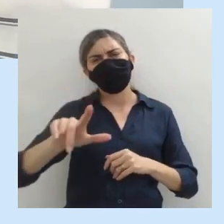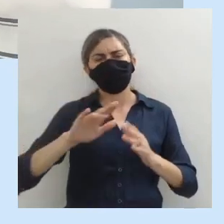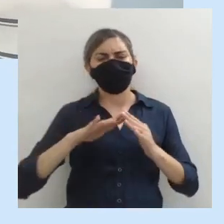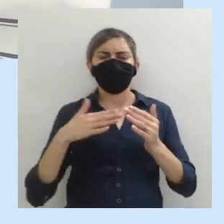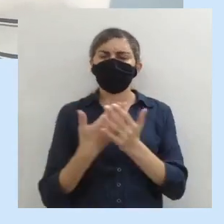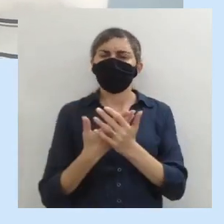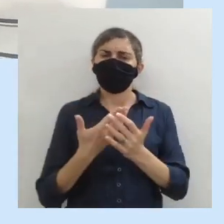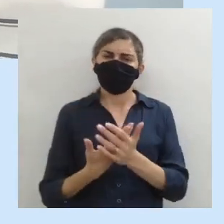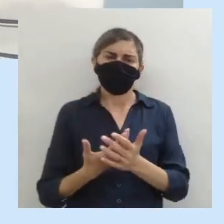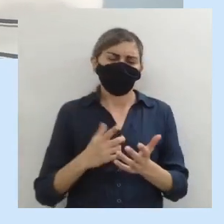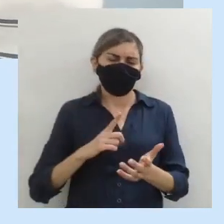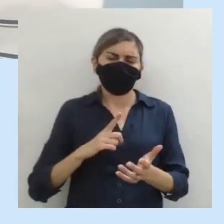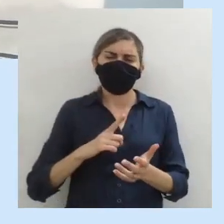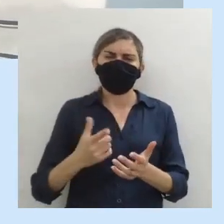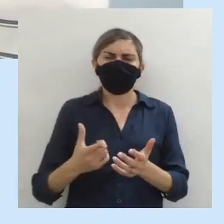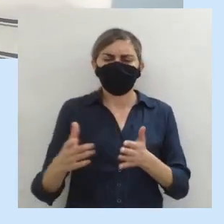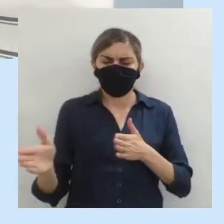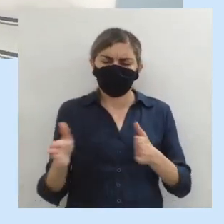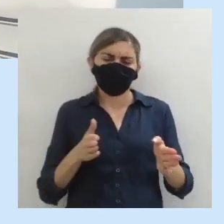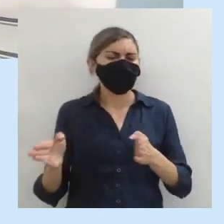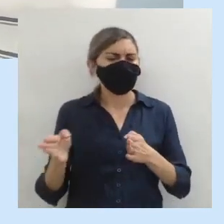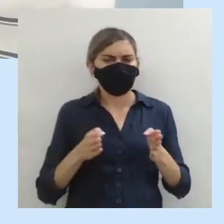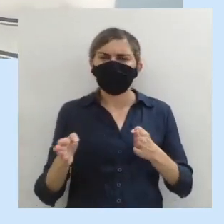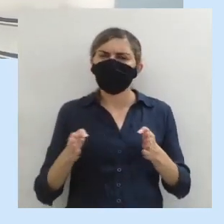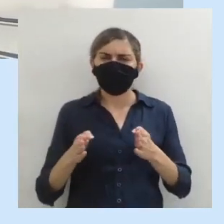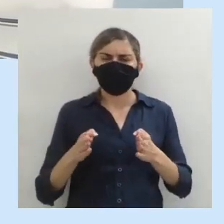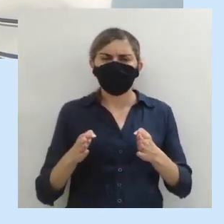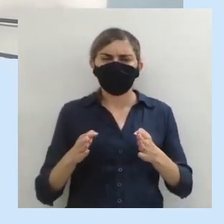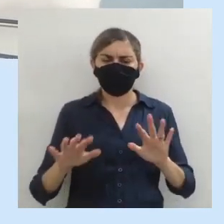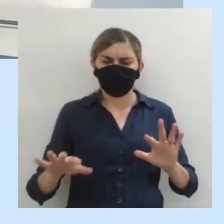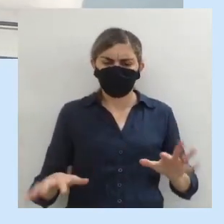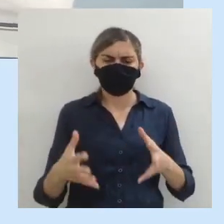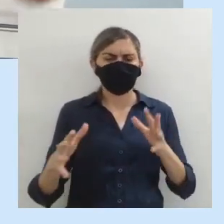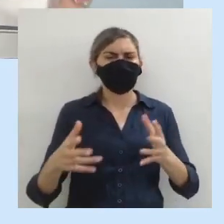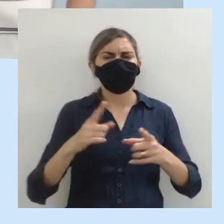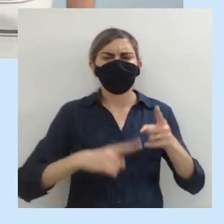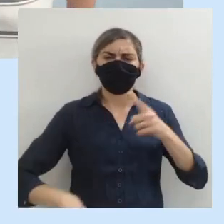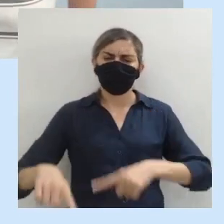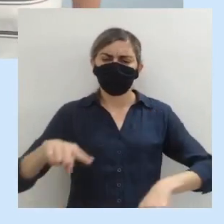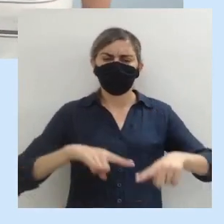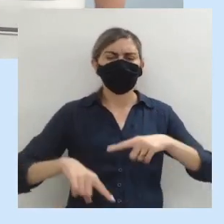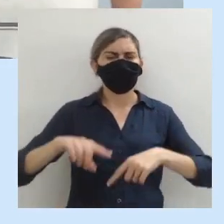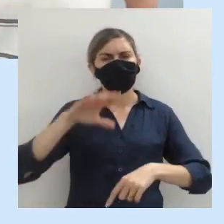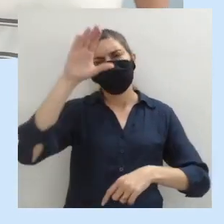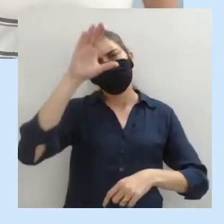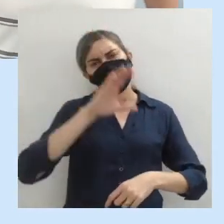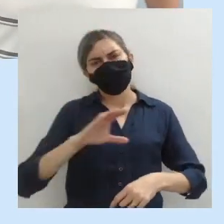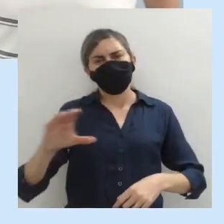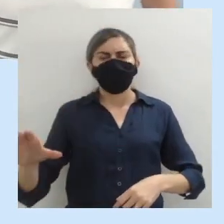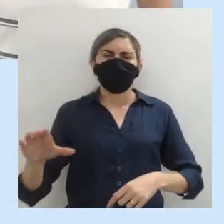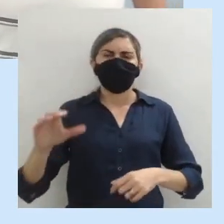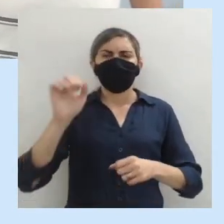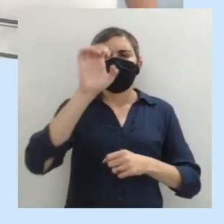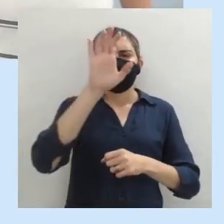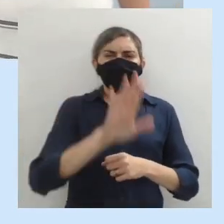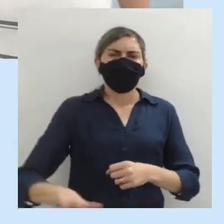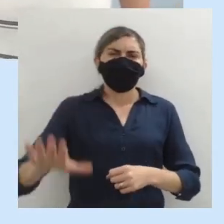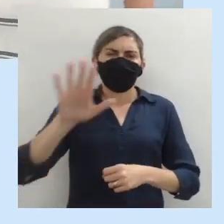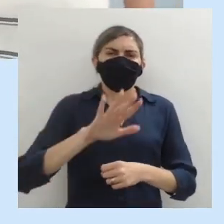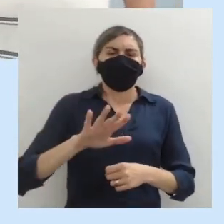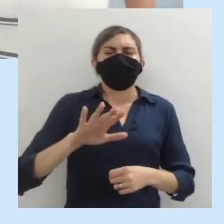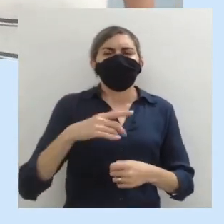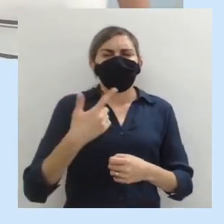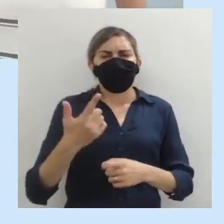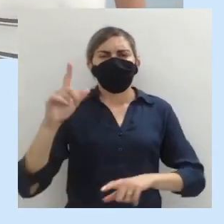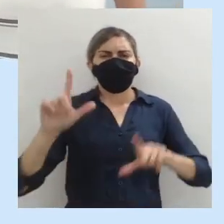está situada em um período de intensidade do domínio católico sobre a Europa. Na tela,